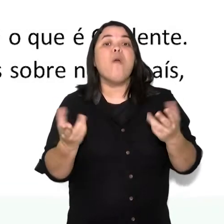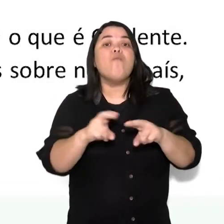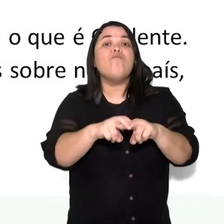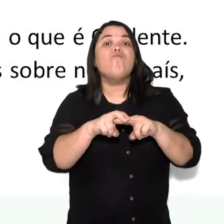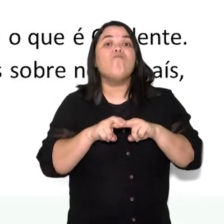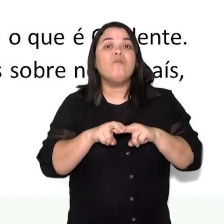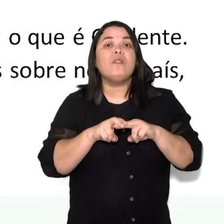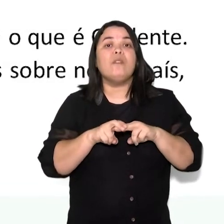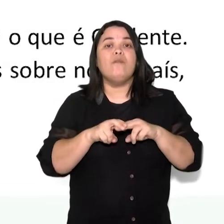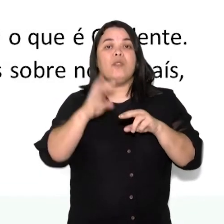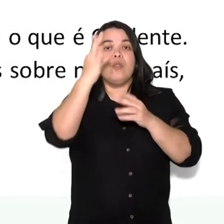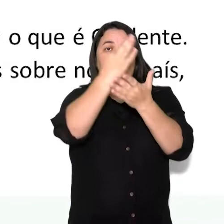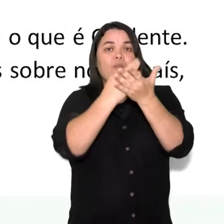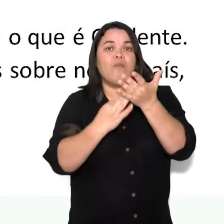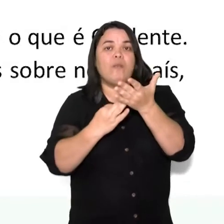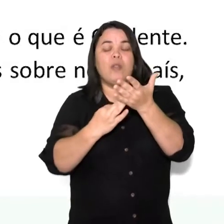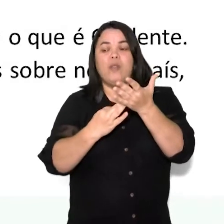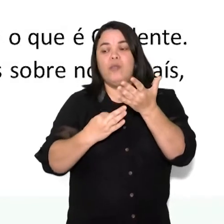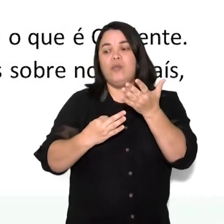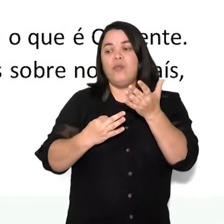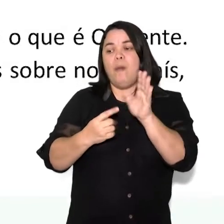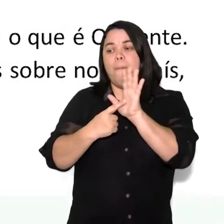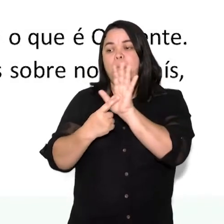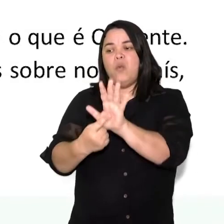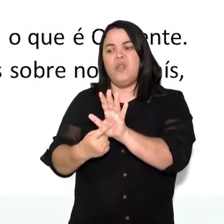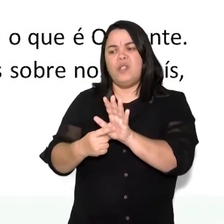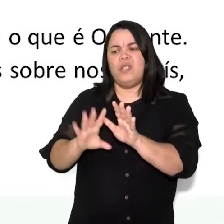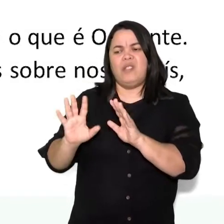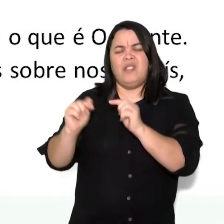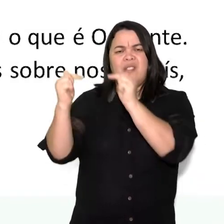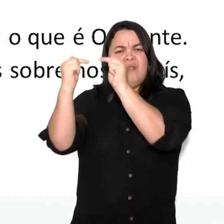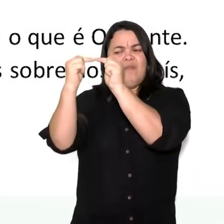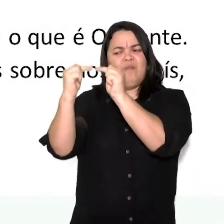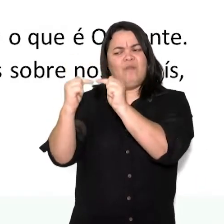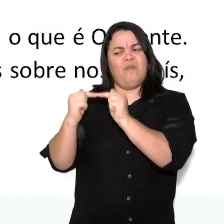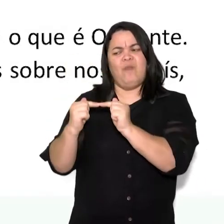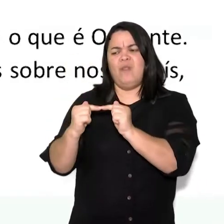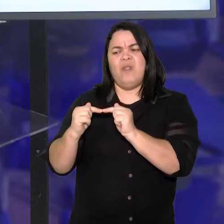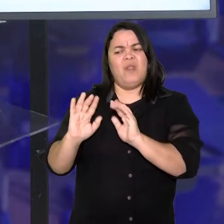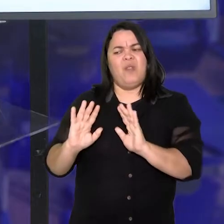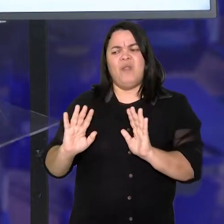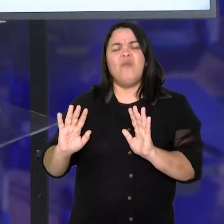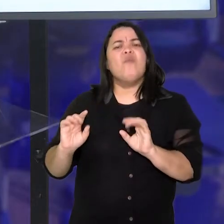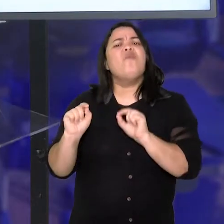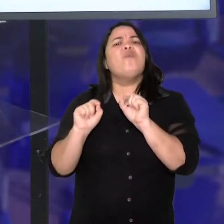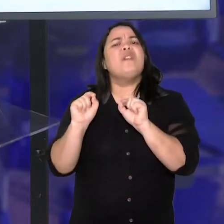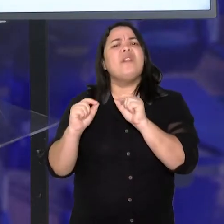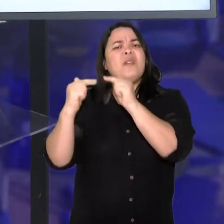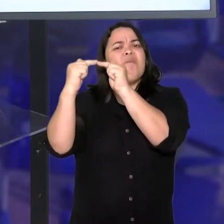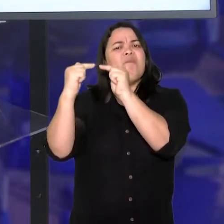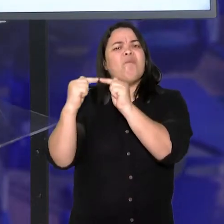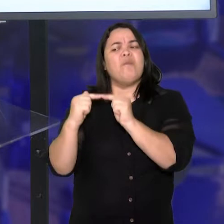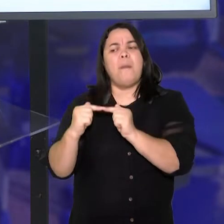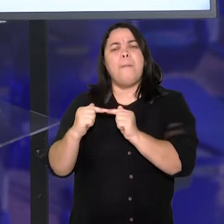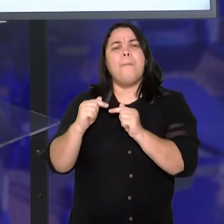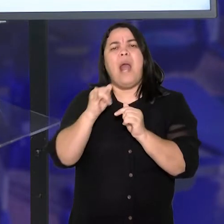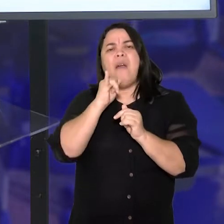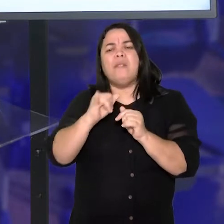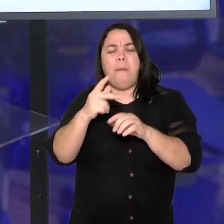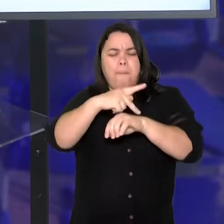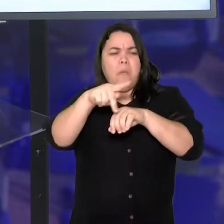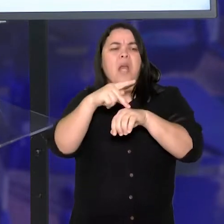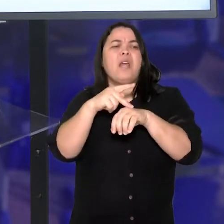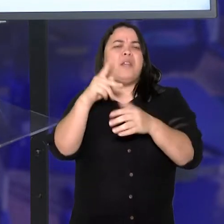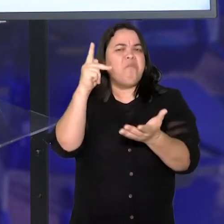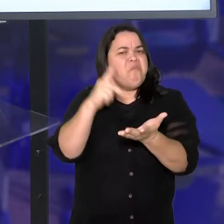como insuficientes para classificar o país enquanto pertencente ao Ocidente. Os critérios que o texto traz para a gente, né,